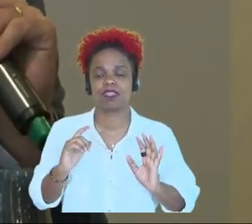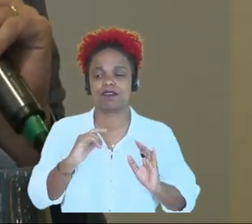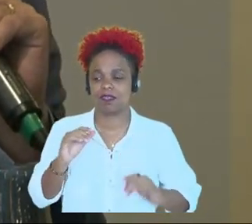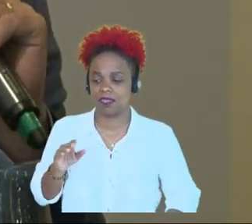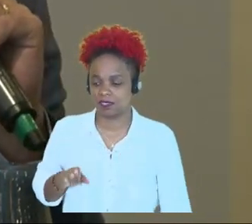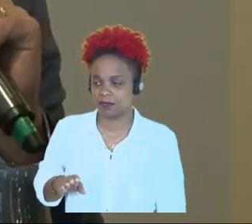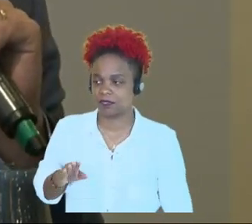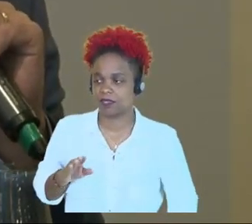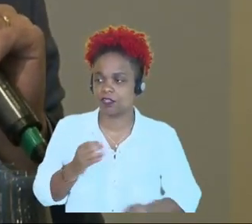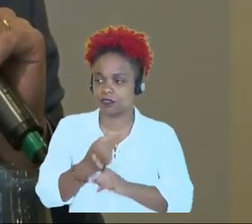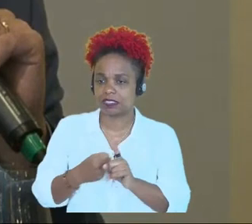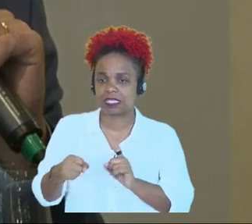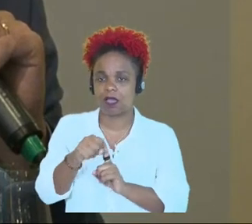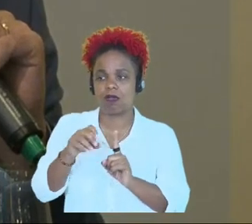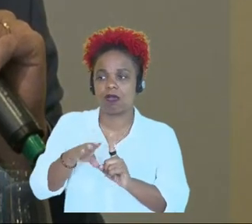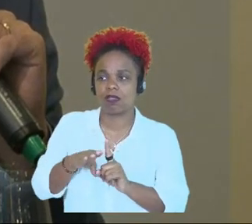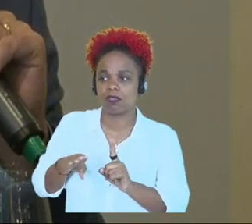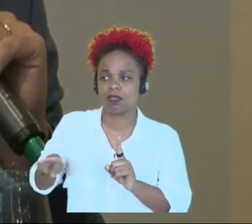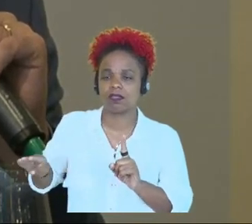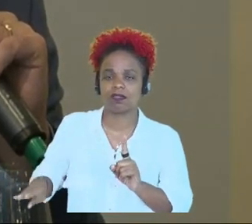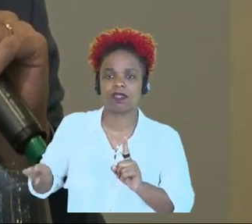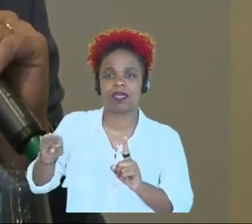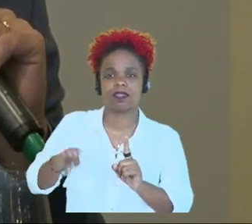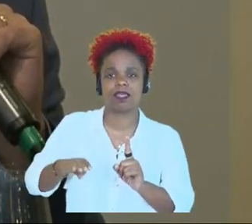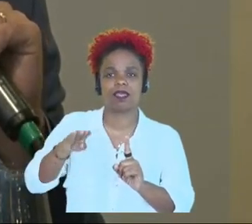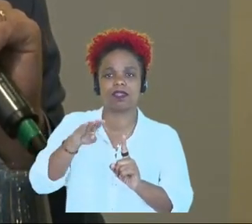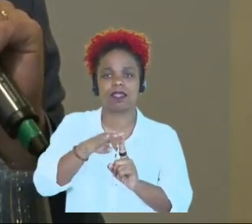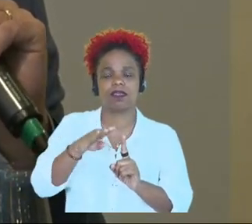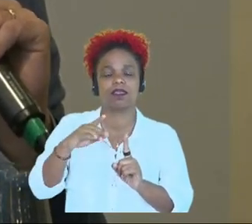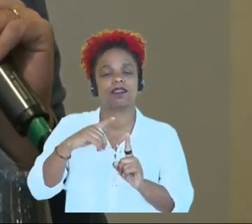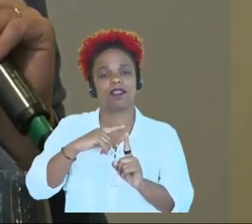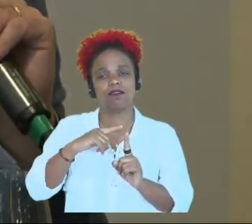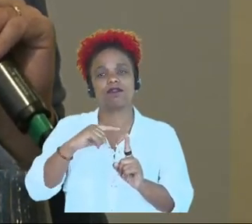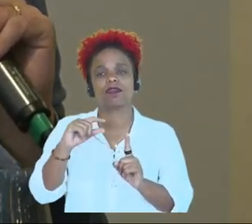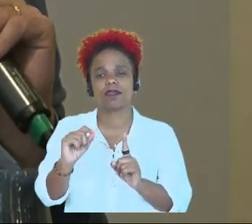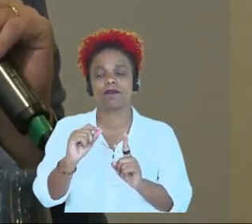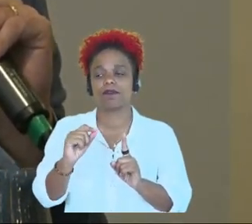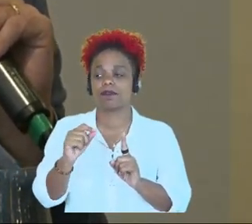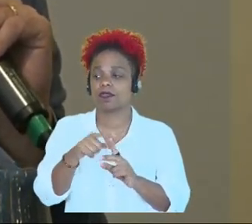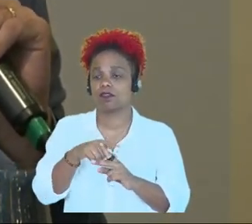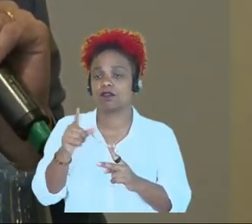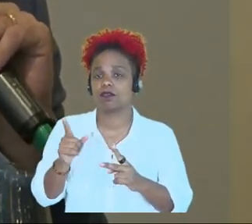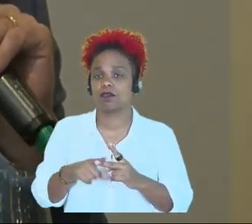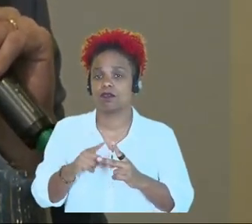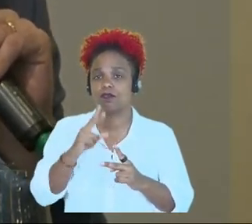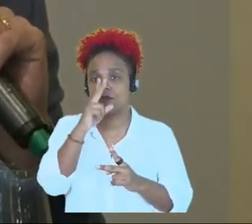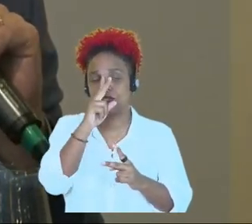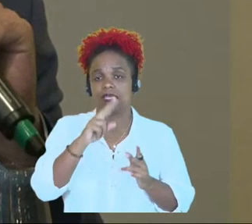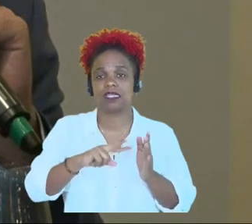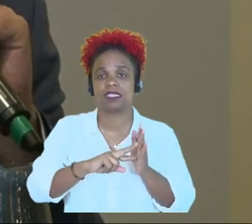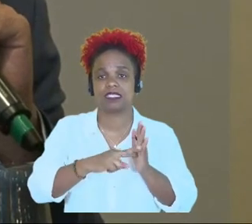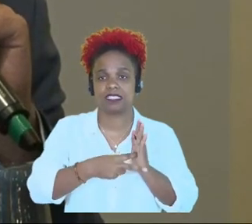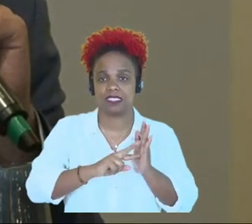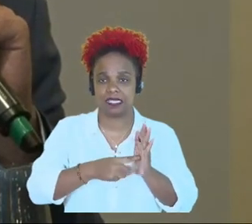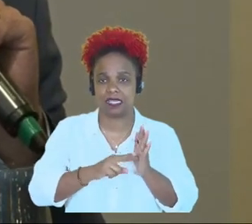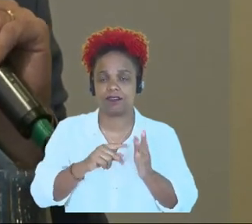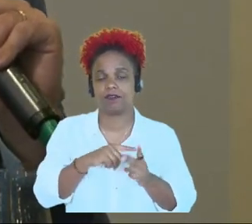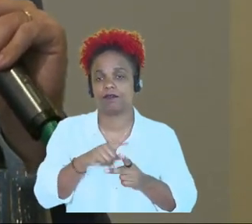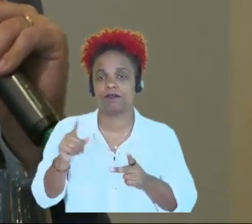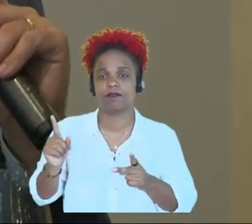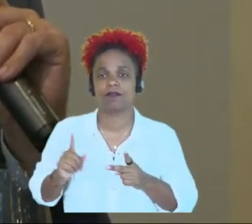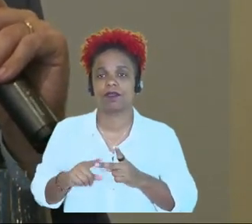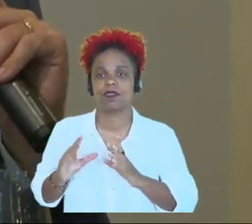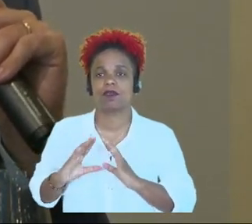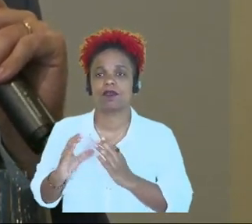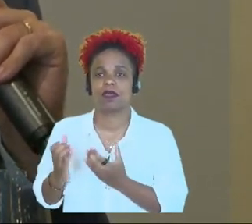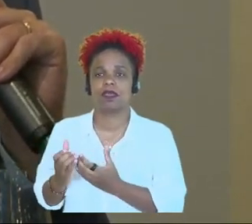cima, ancorada em duas forças políticas importantes da sociedade, os sindicatos e as